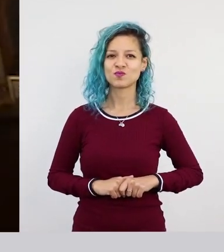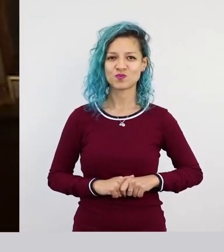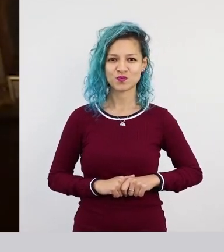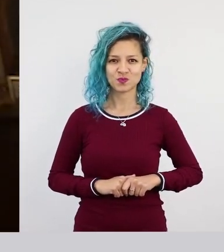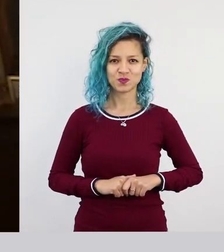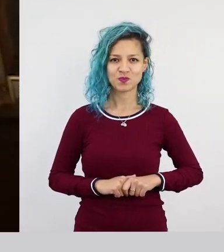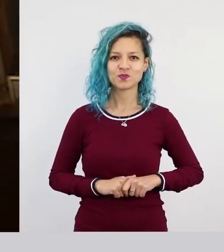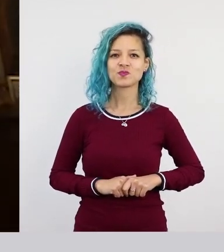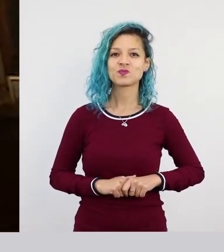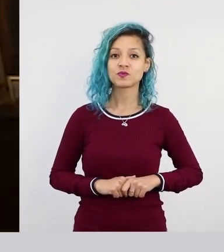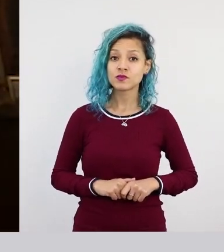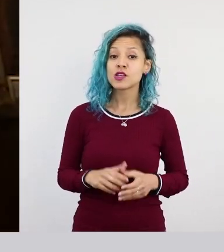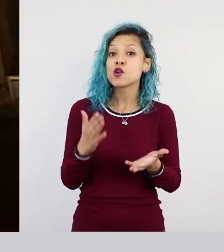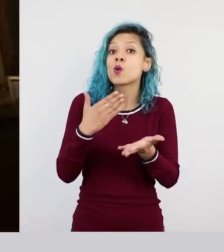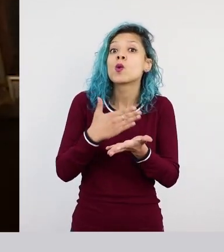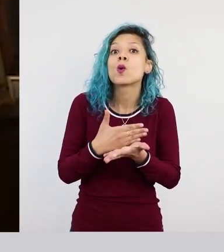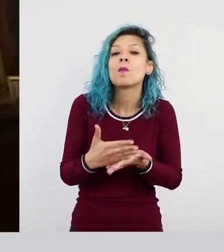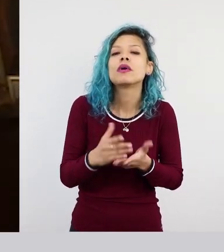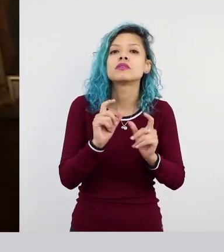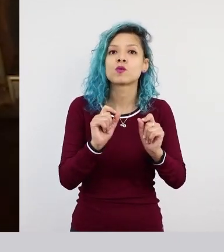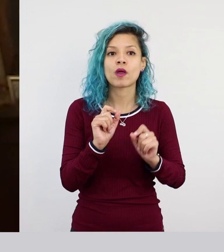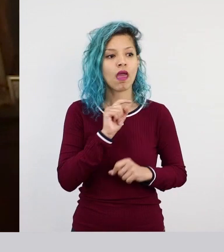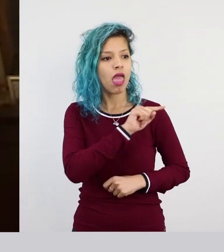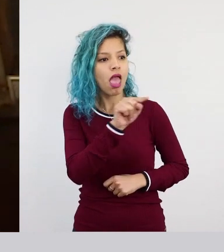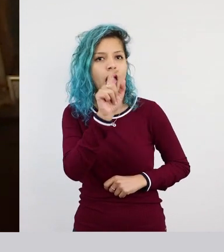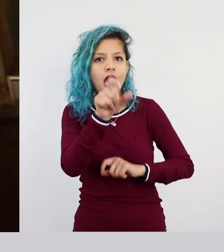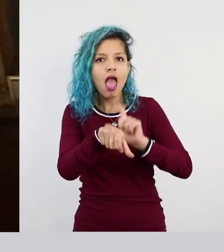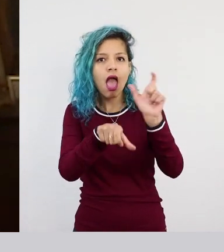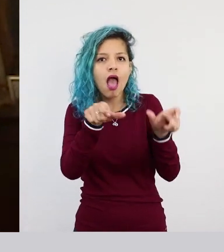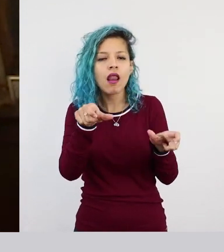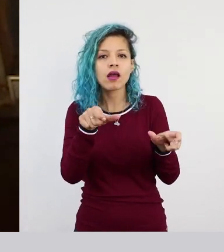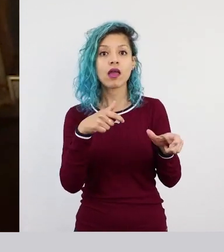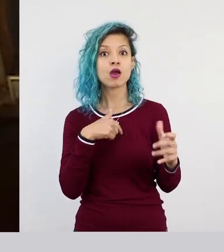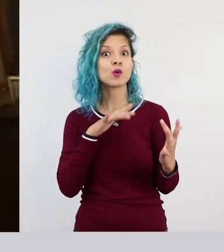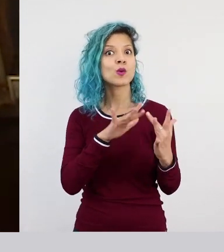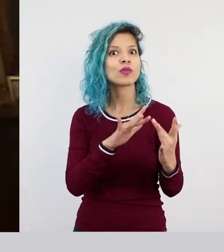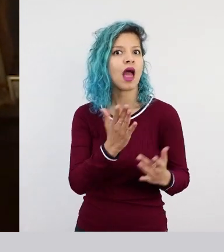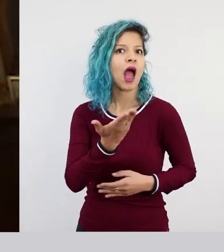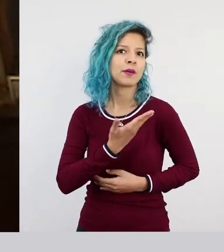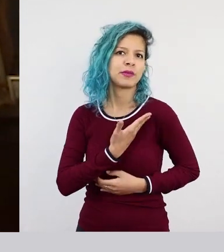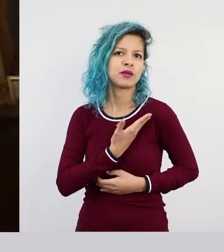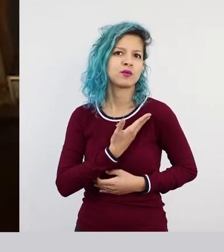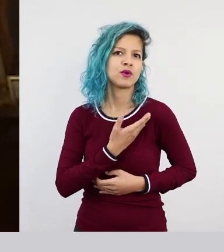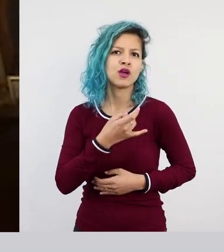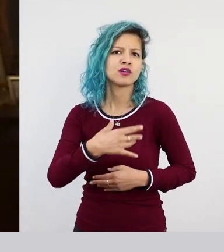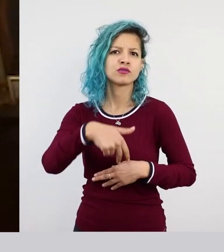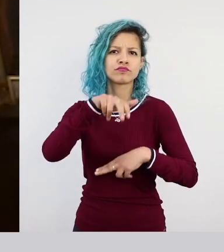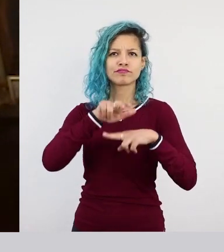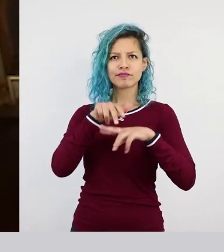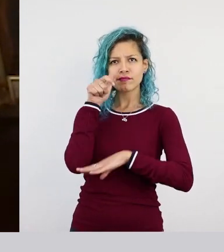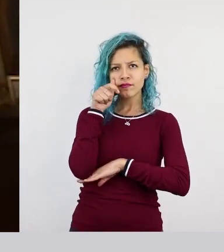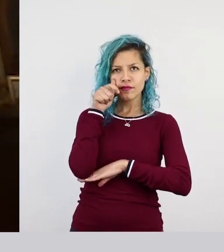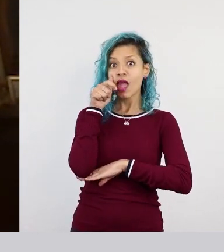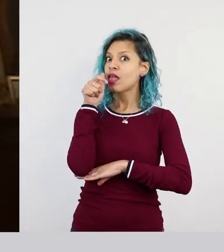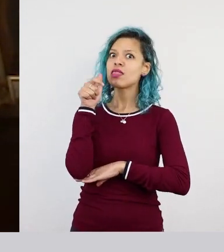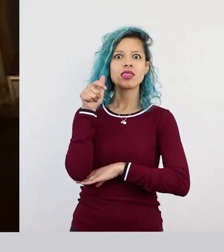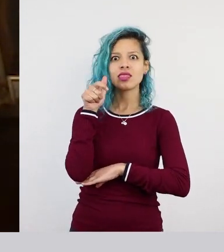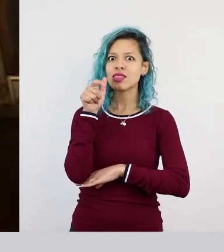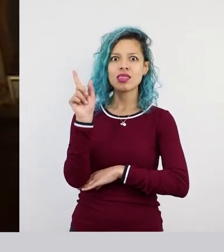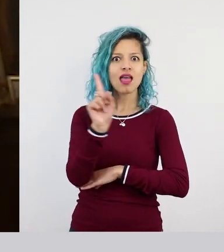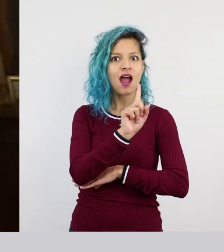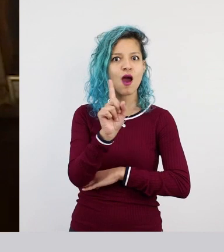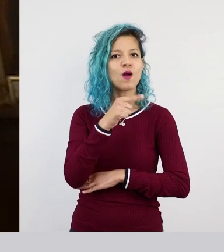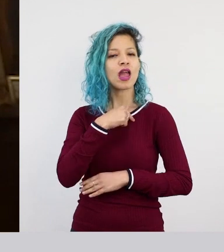Então eu comecei a fazer amizade com essas pessoas. Eu não era simplesmente mais uma pessoa do público. Eu comecei a